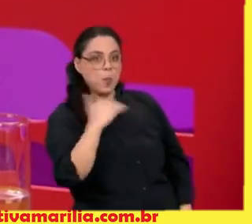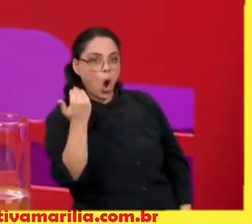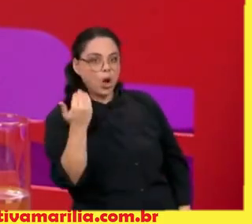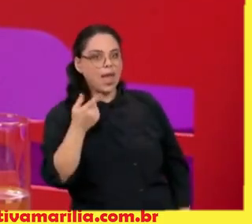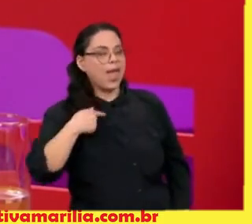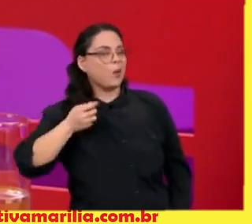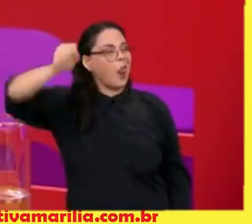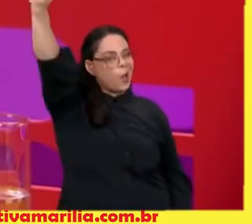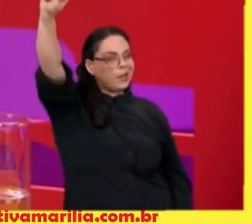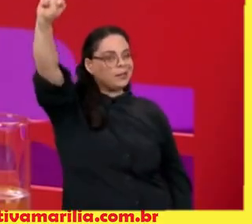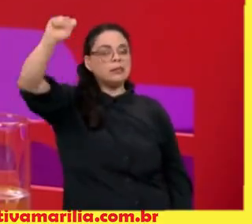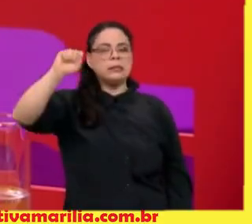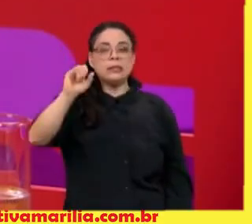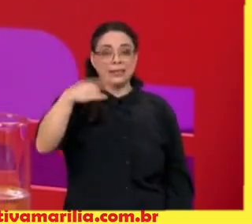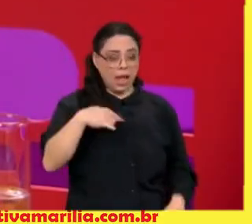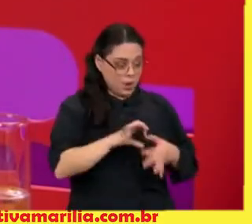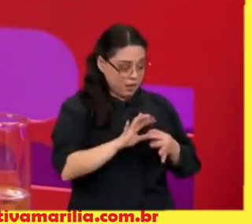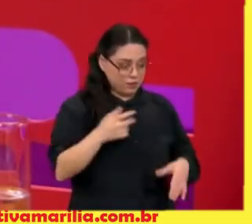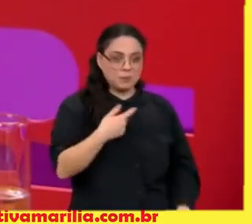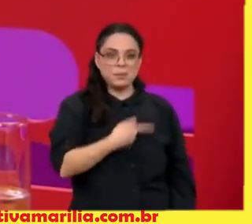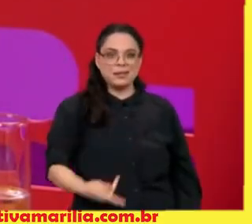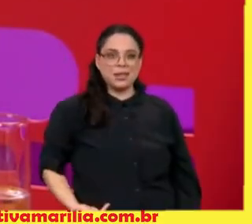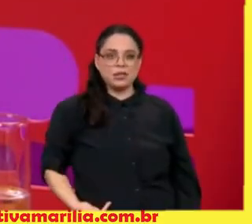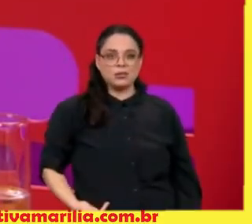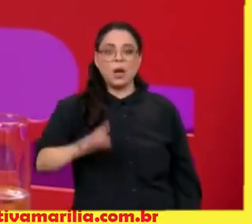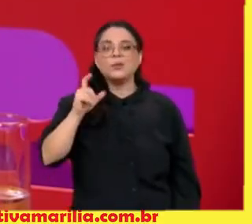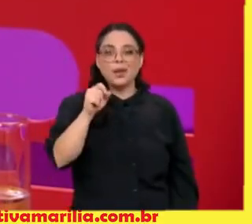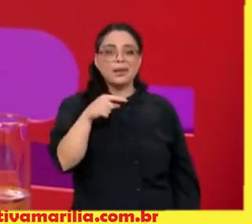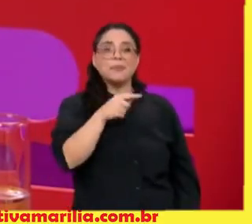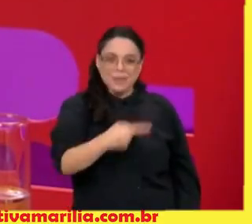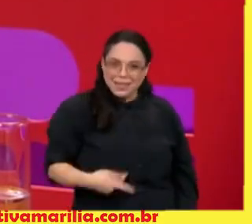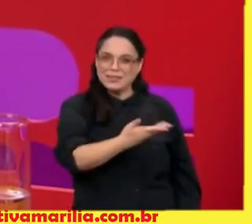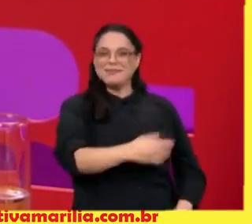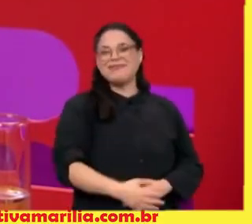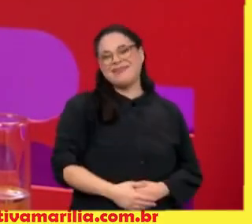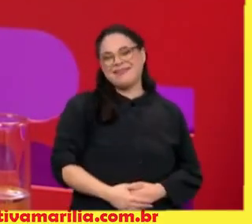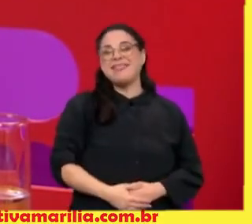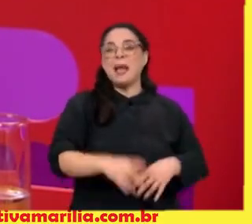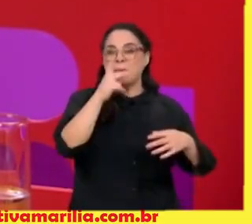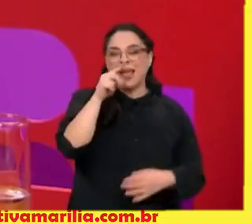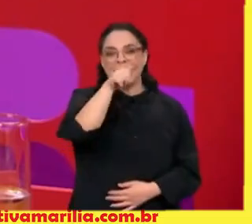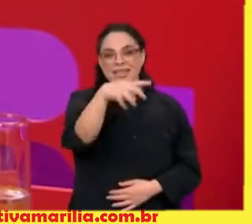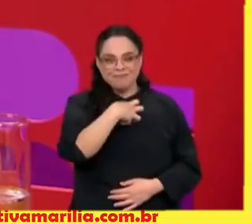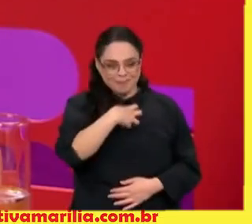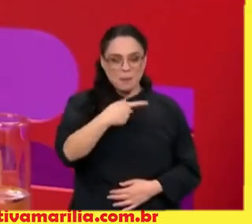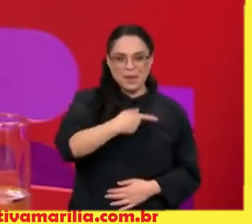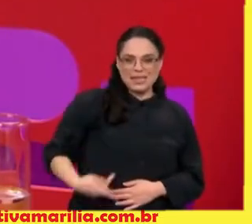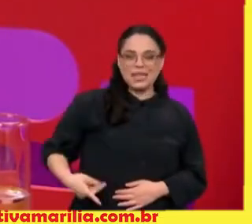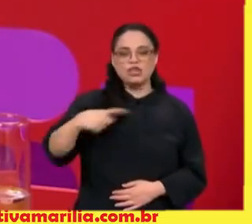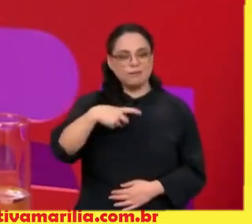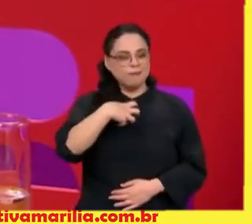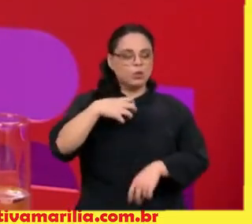eu viro presidente. É genial, né? E aconteceu de fato. E aconteceu de fato. Ele tem uma coisa com as palavras, assim, ele tirou isso do